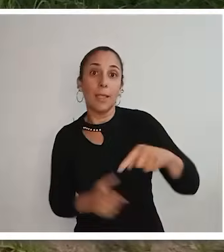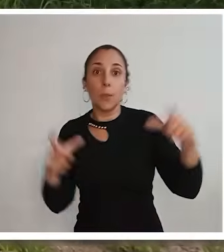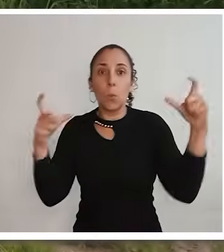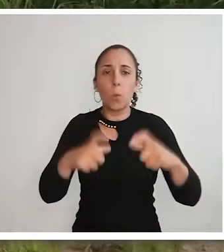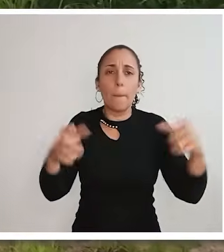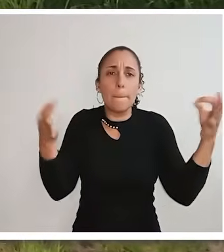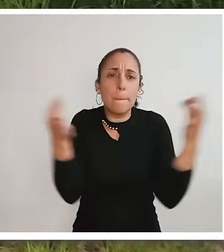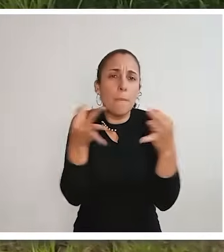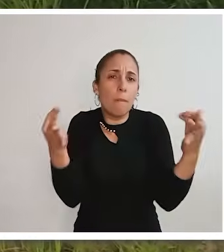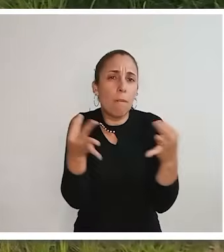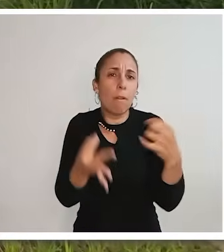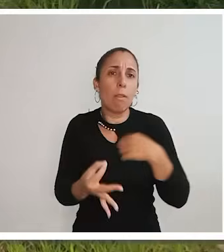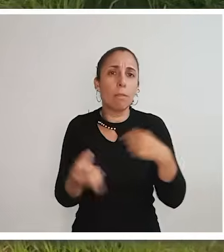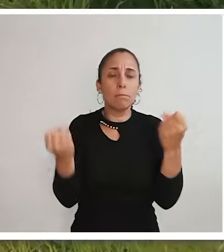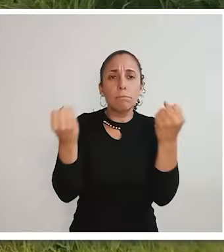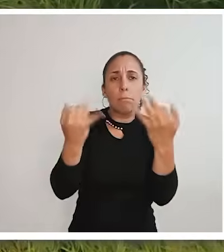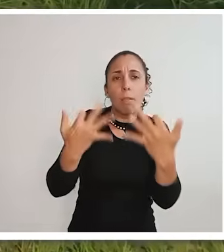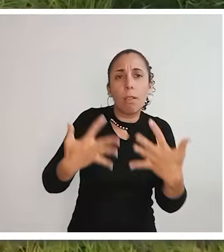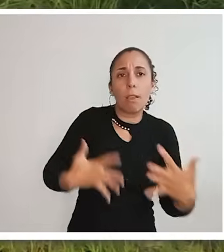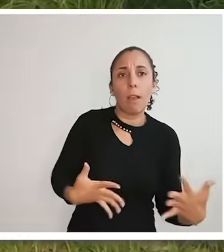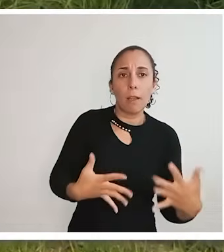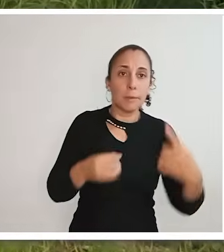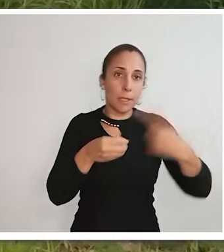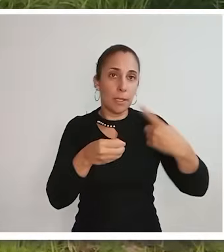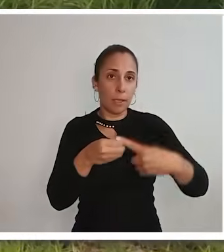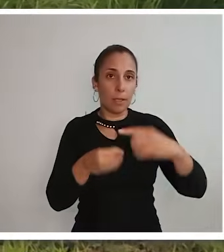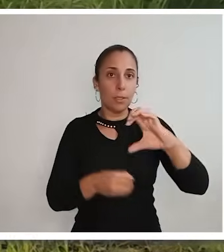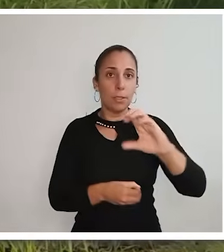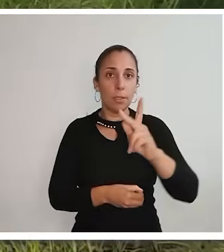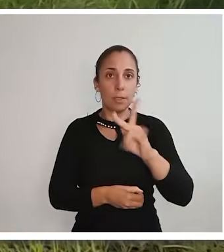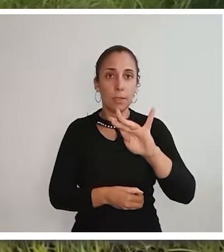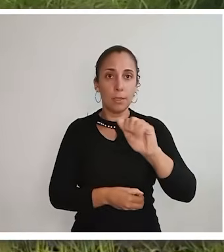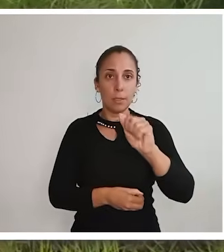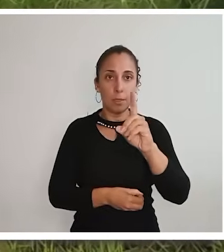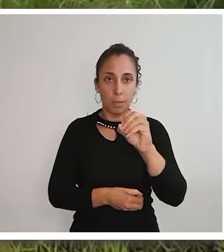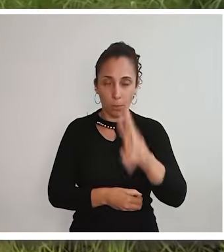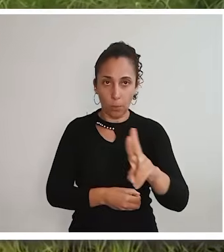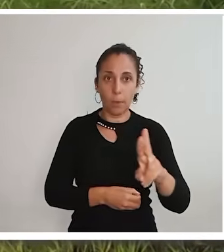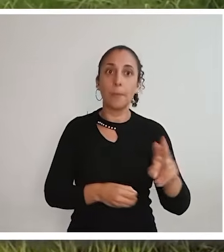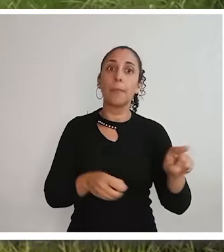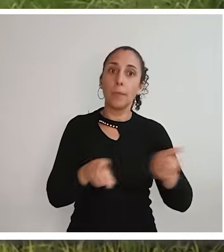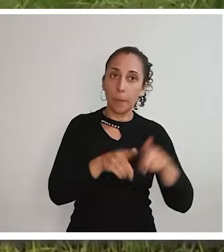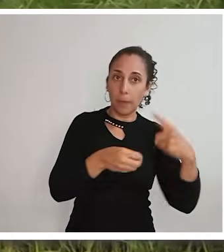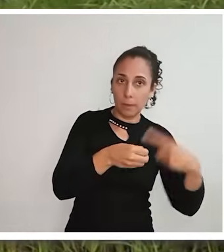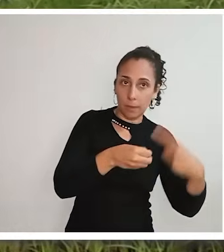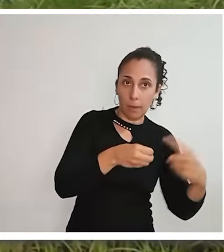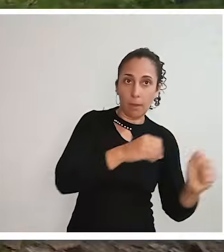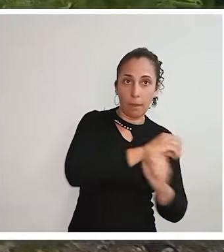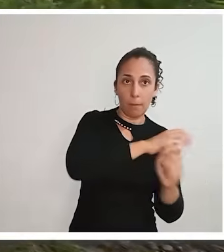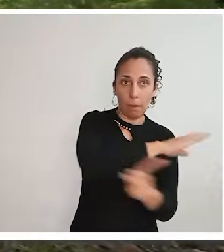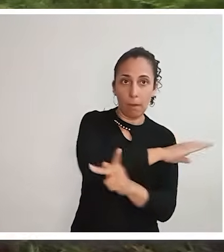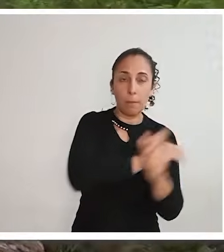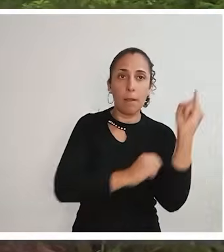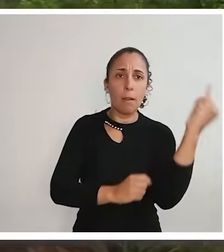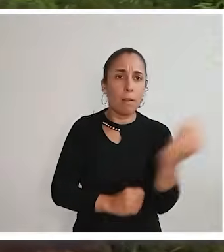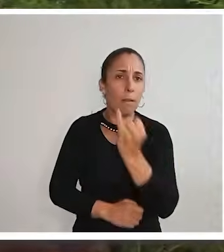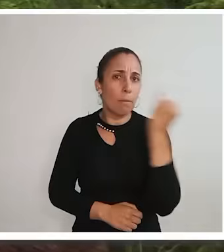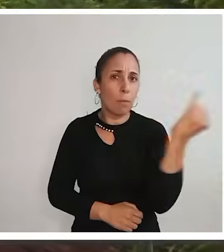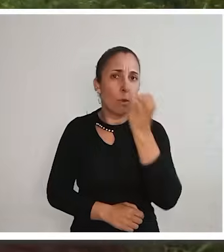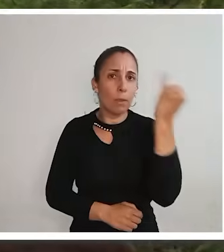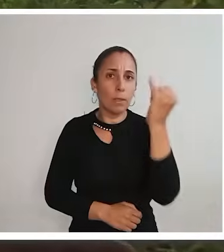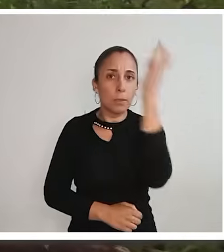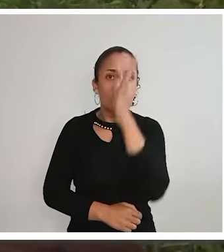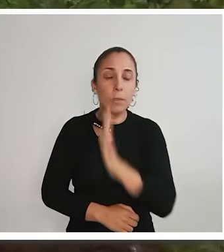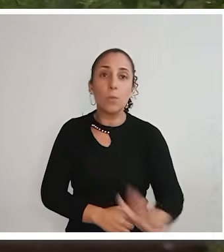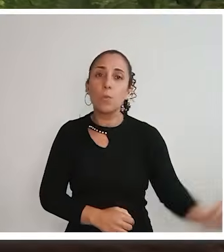Esse ponto aqui é perfeito para eu explicar para vocês porque os municípios de Chiador e Além Paraíba se tornaram tão importantes, não só para o